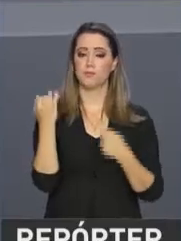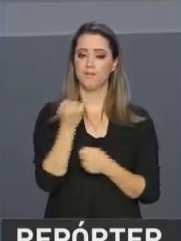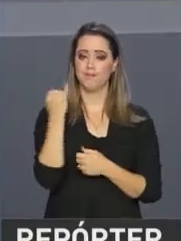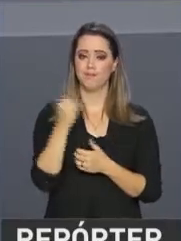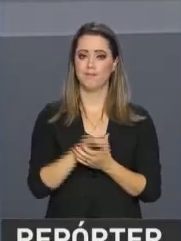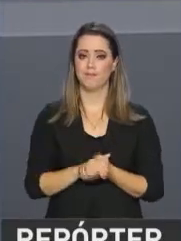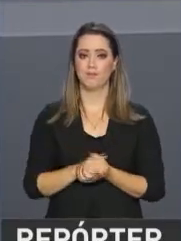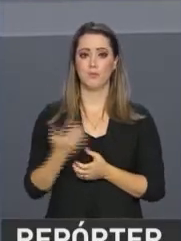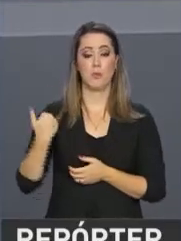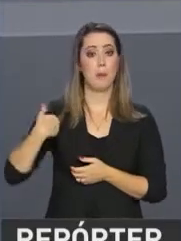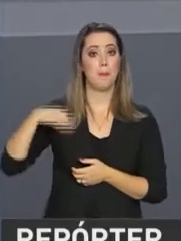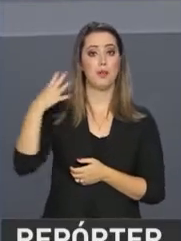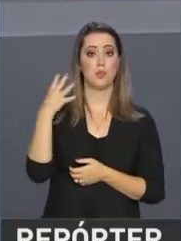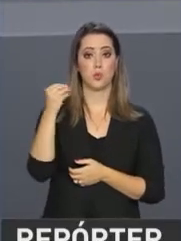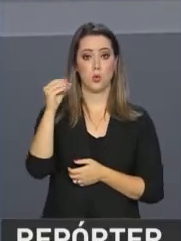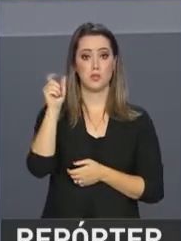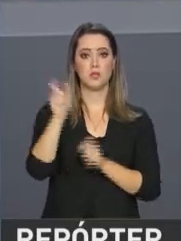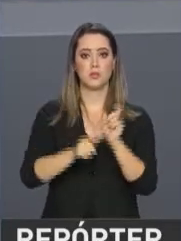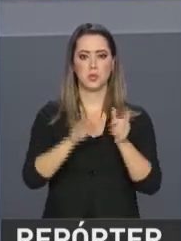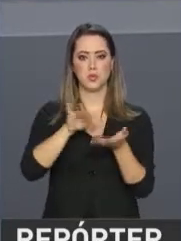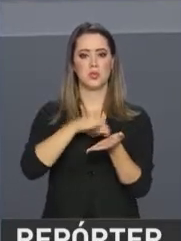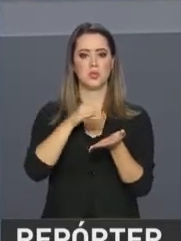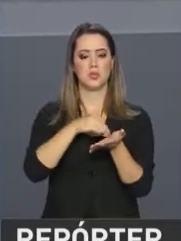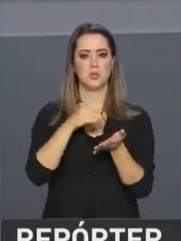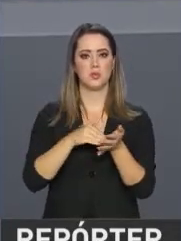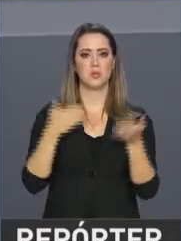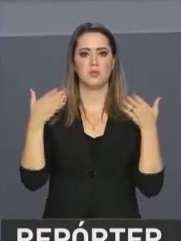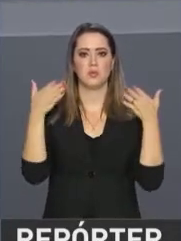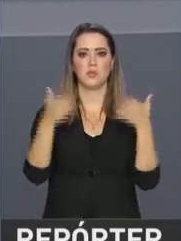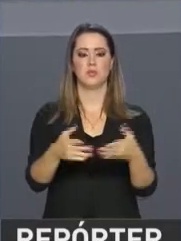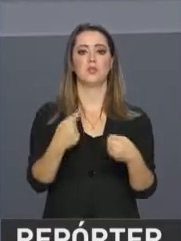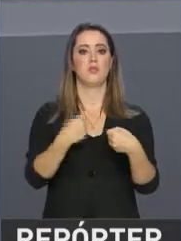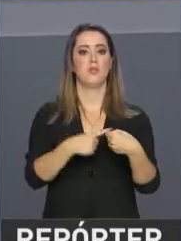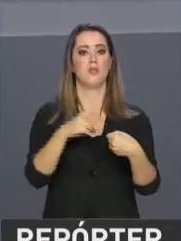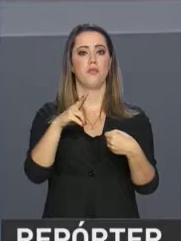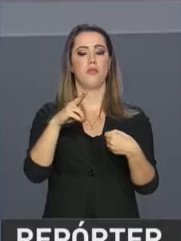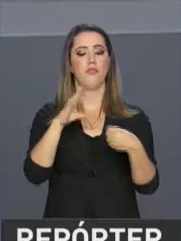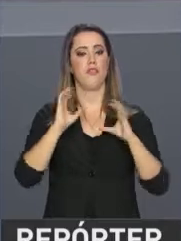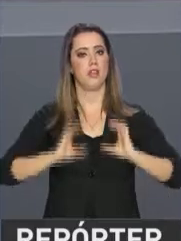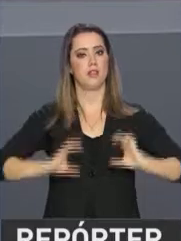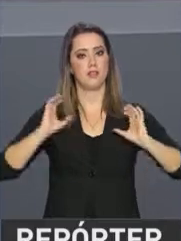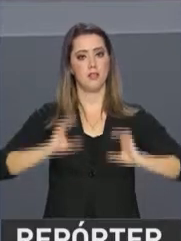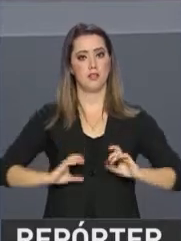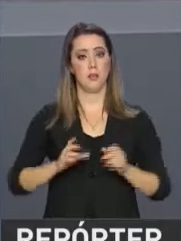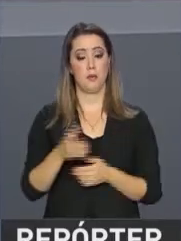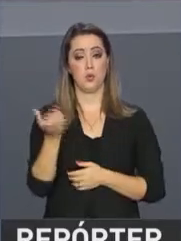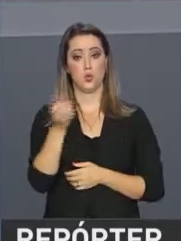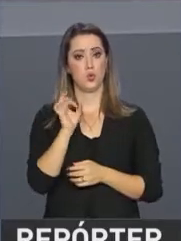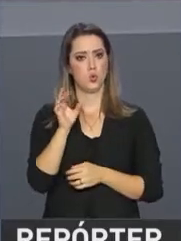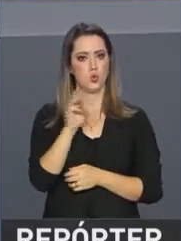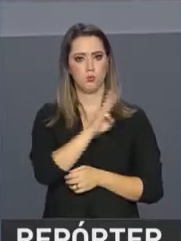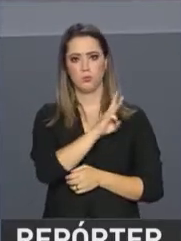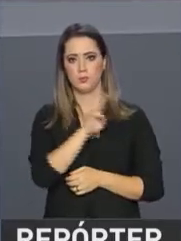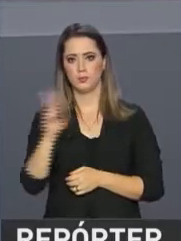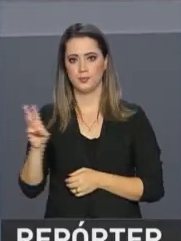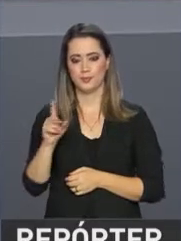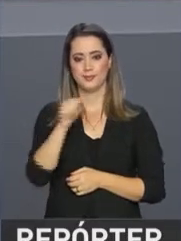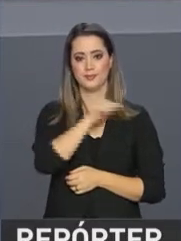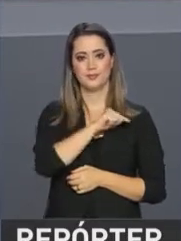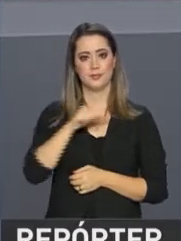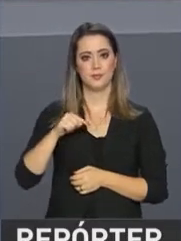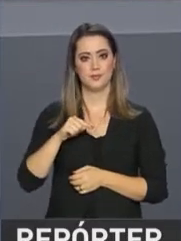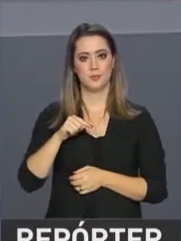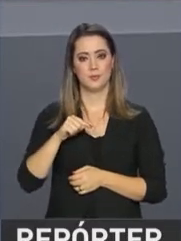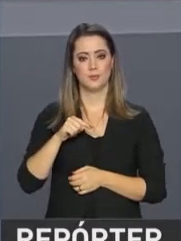mais de 400 pessoas já se inscreveram para participar da vila cidadã quem se interessar basta acessar a página do fórum e